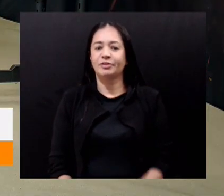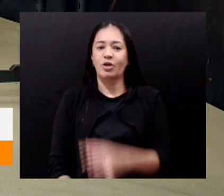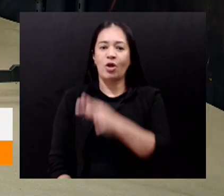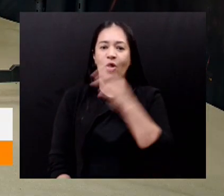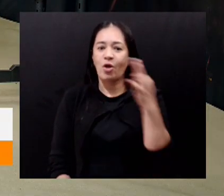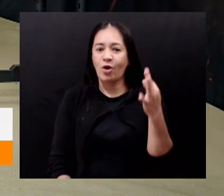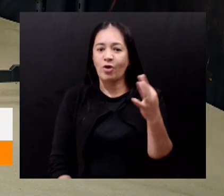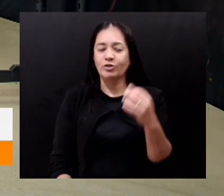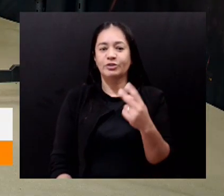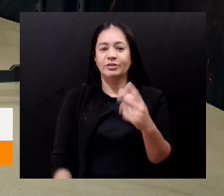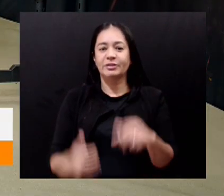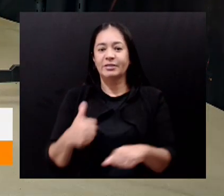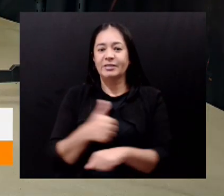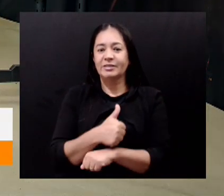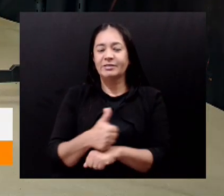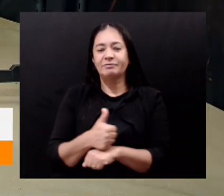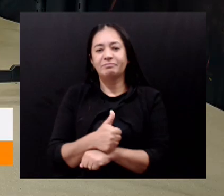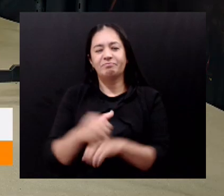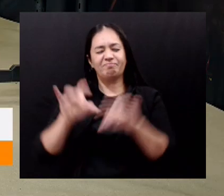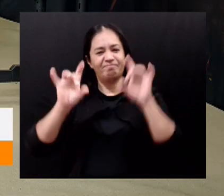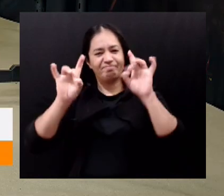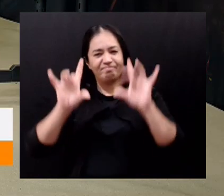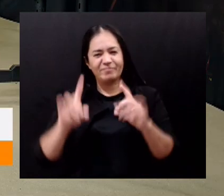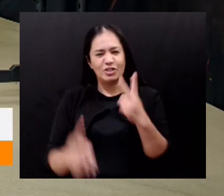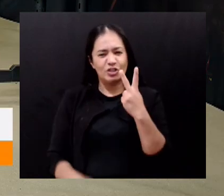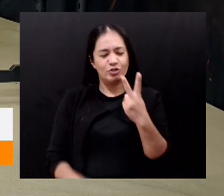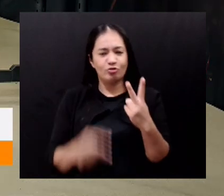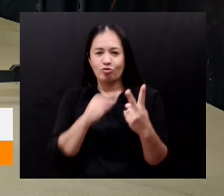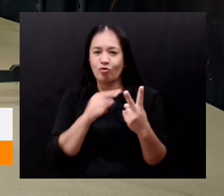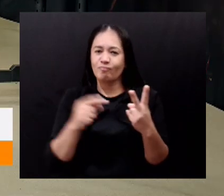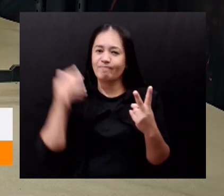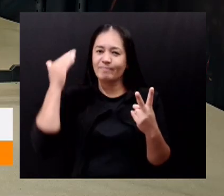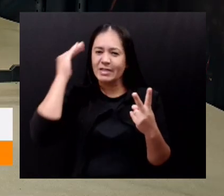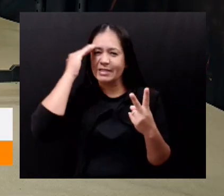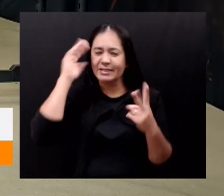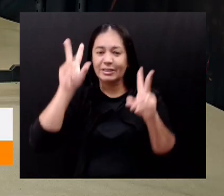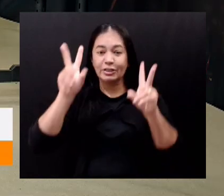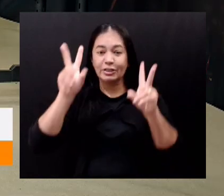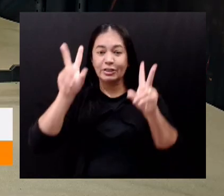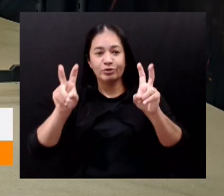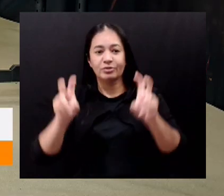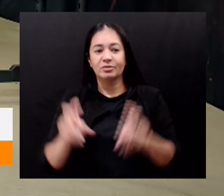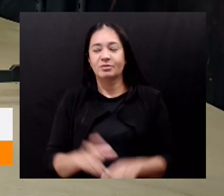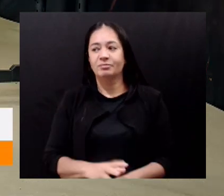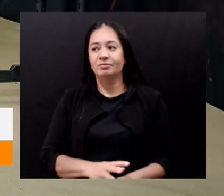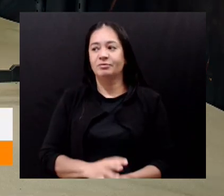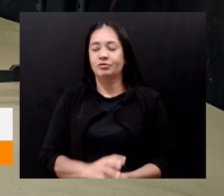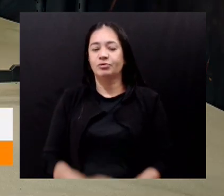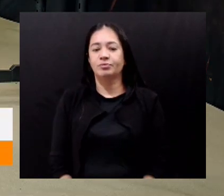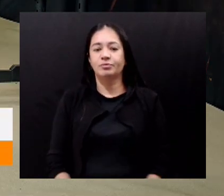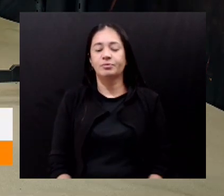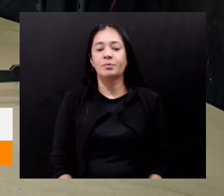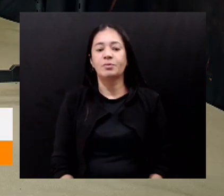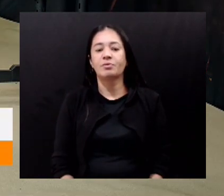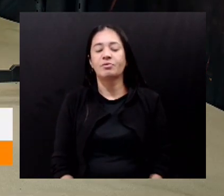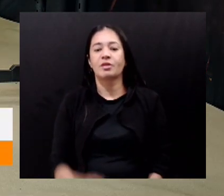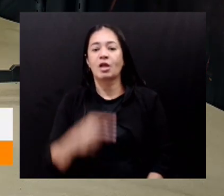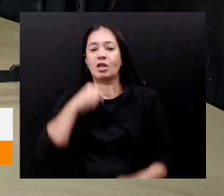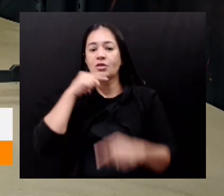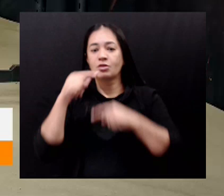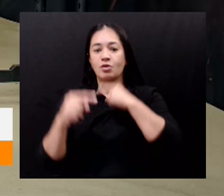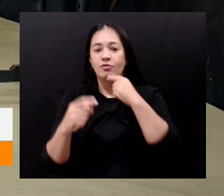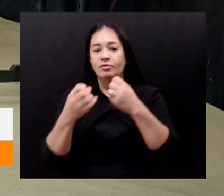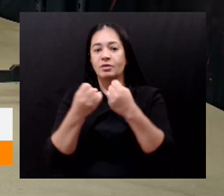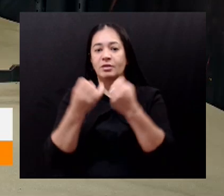2 pessoas que entendem desse assunto para tirar as nossas dúvidas, para nos informar, para nos ensinar